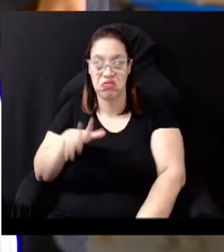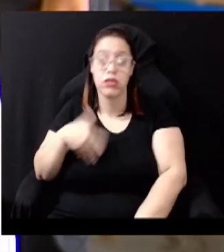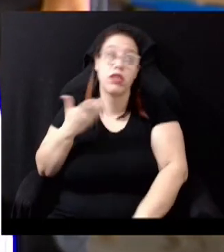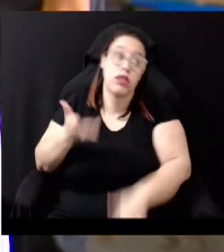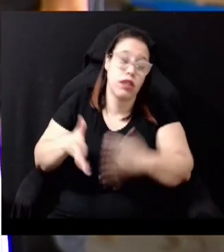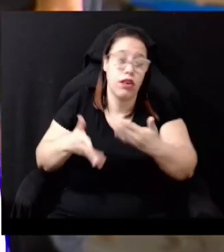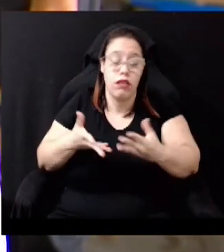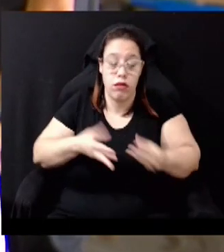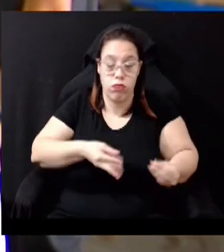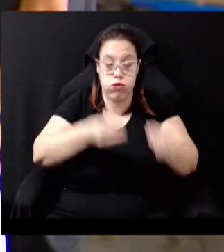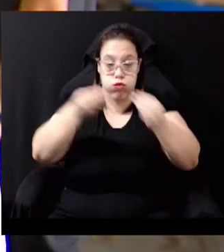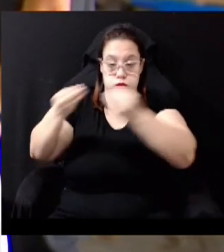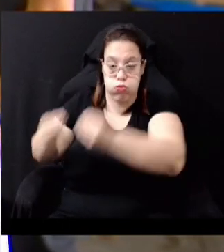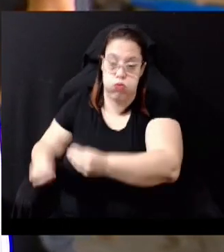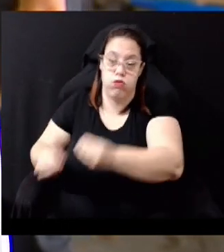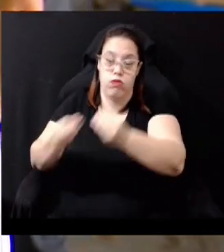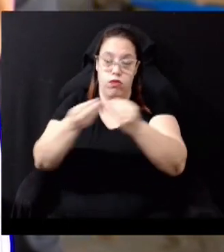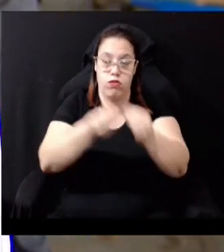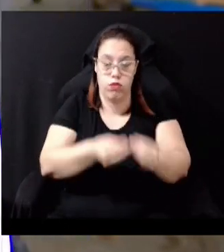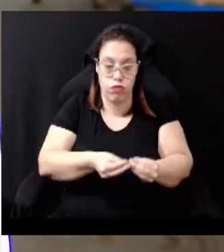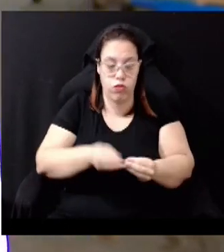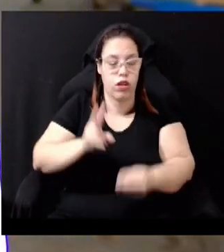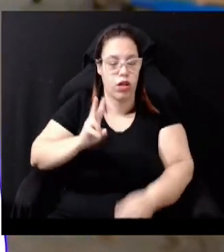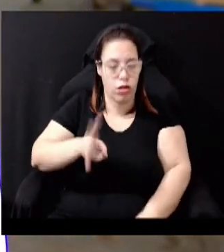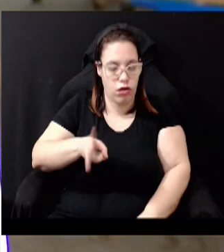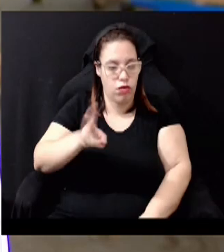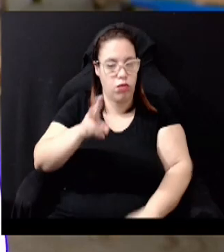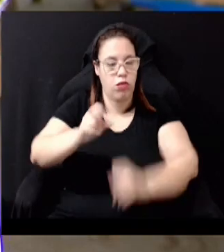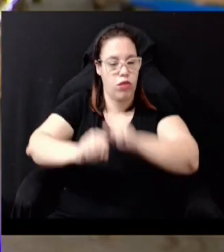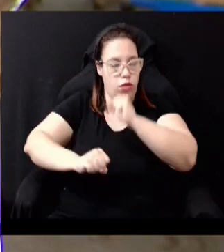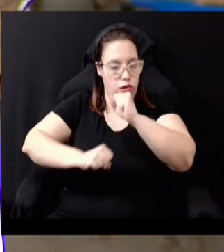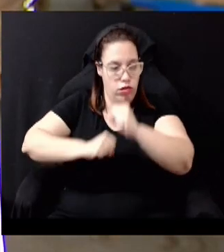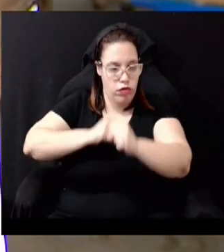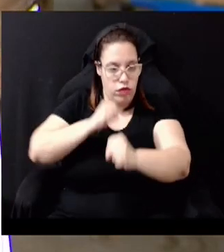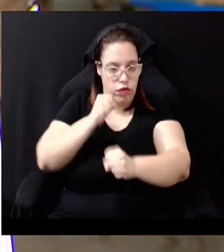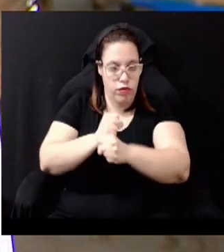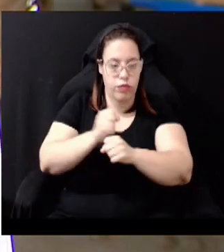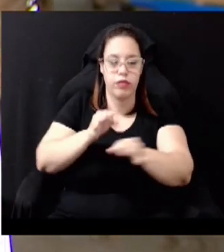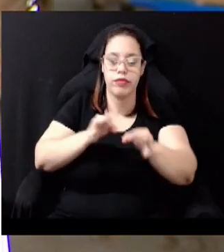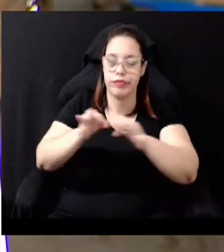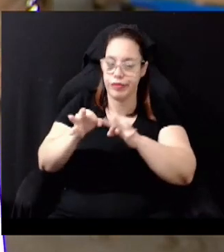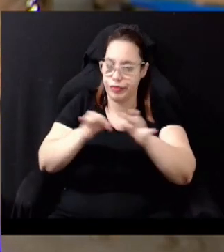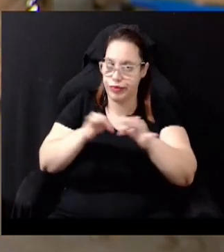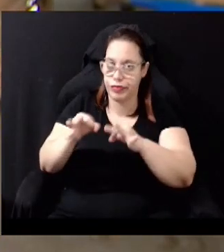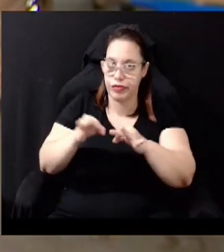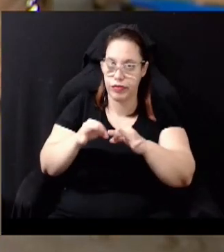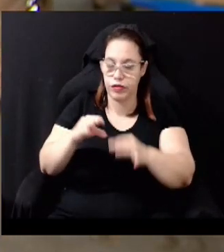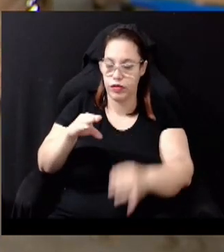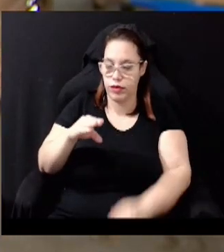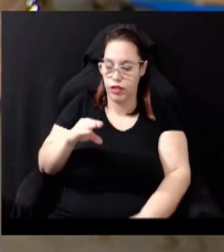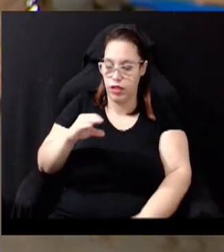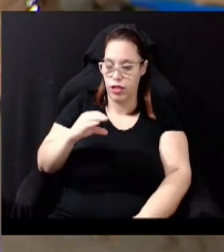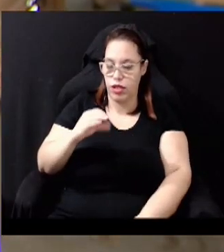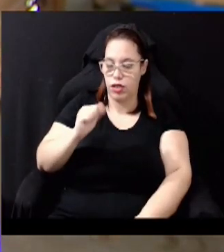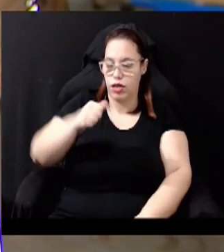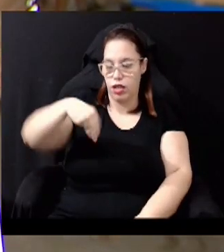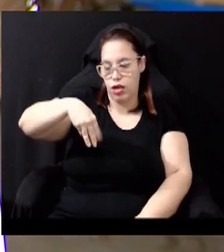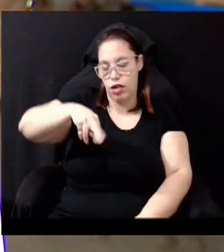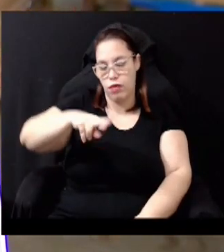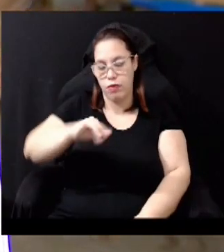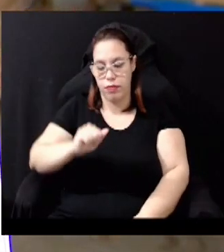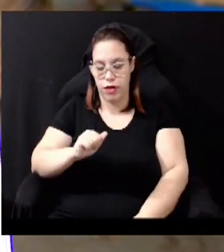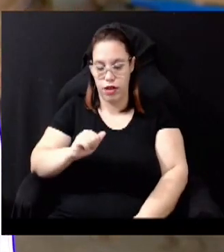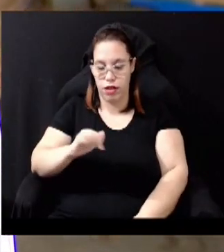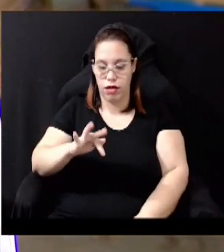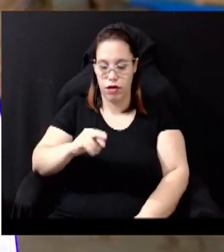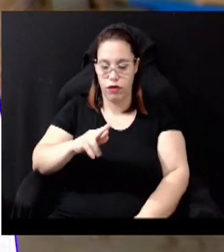abastecer regularmente durante o ano, ela tem que se preparar com câmaras frias, com uma